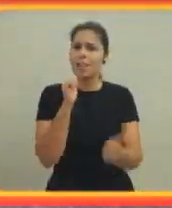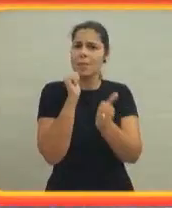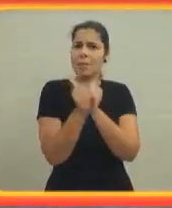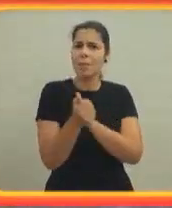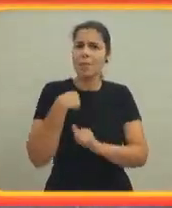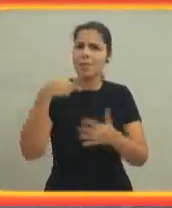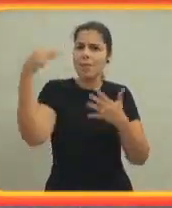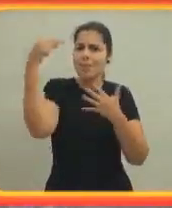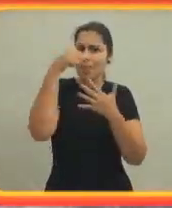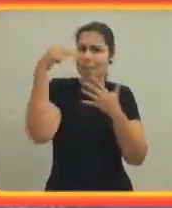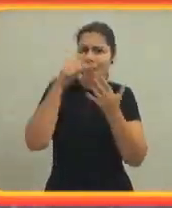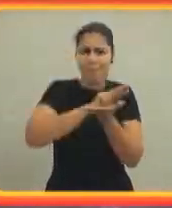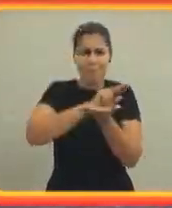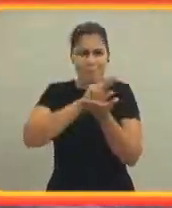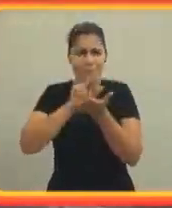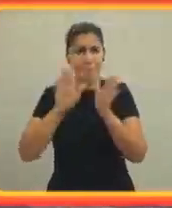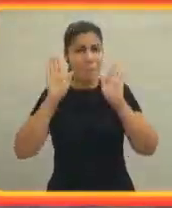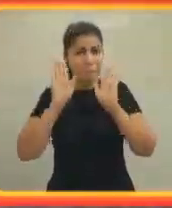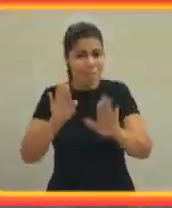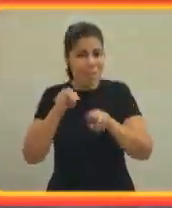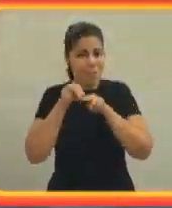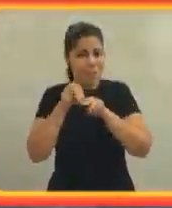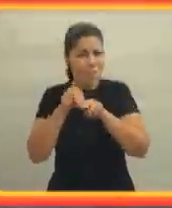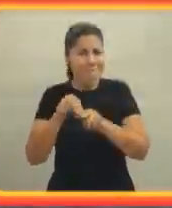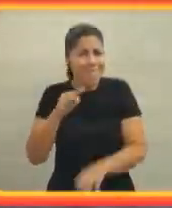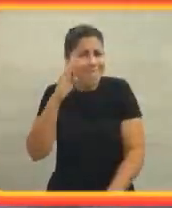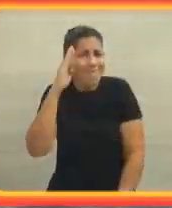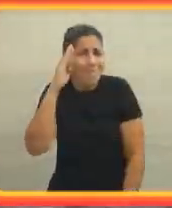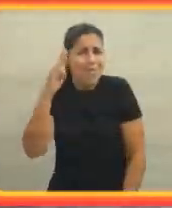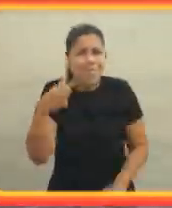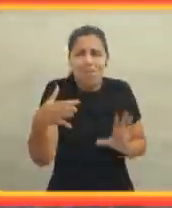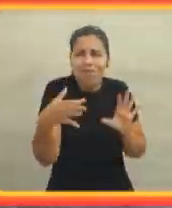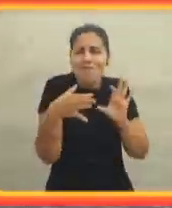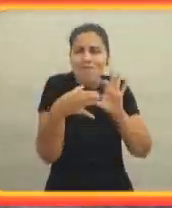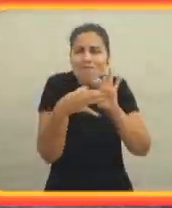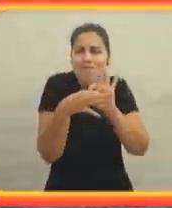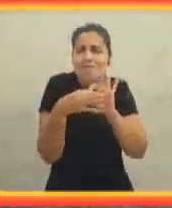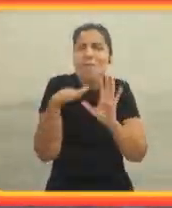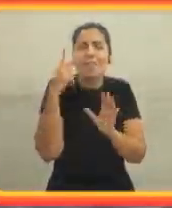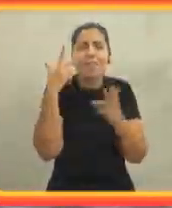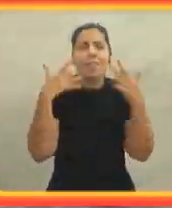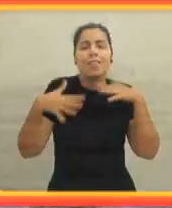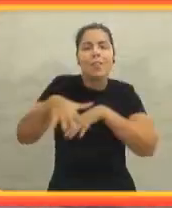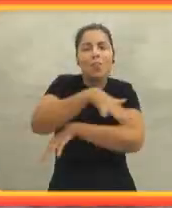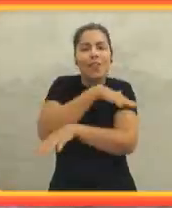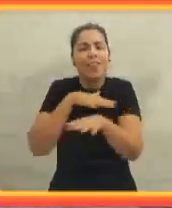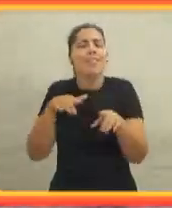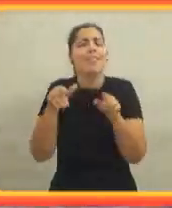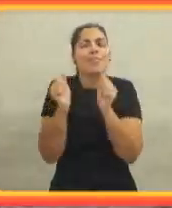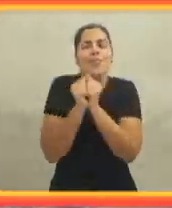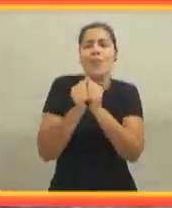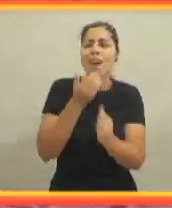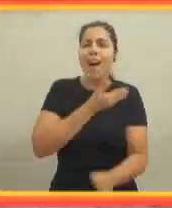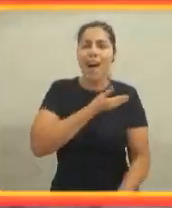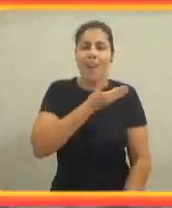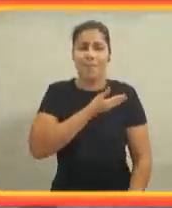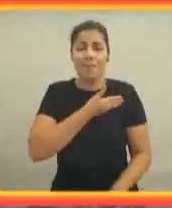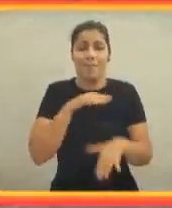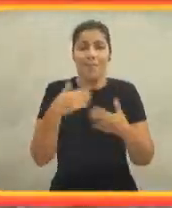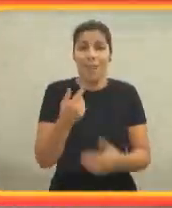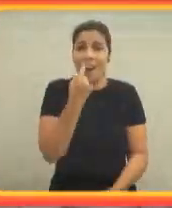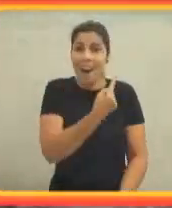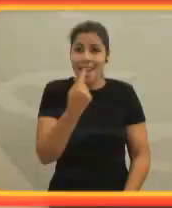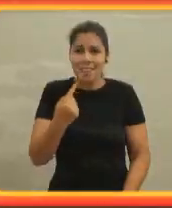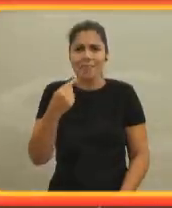Cada esporte tem sua característica, mas o surf, principalmente, me vincula muito à natureza e aos meus amigos. Então, cada vez que estou